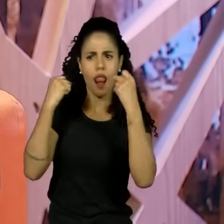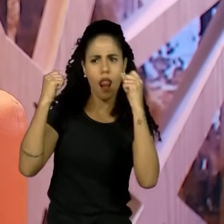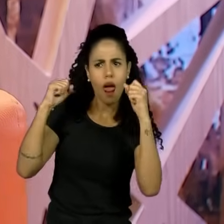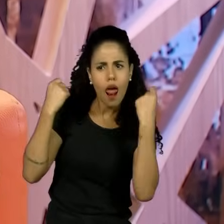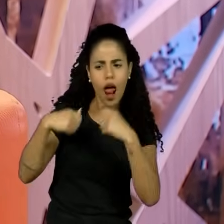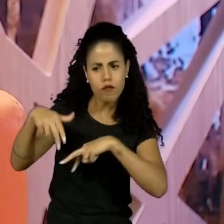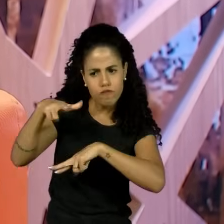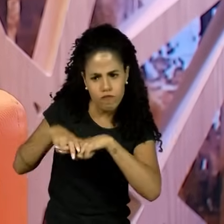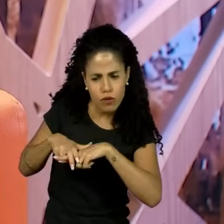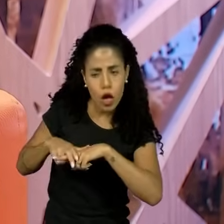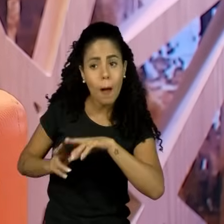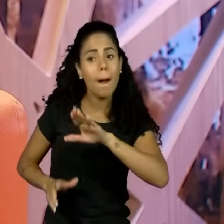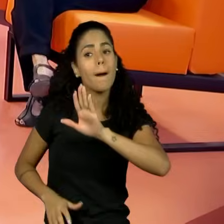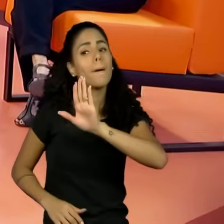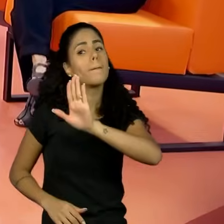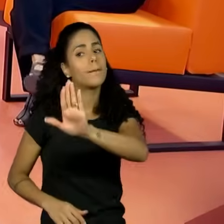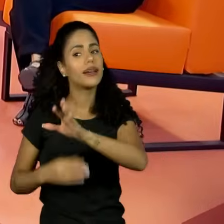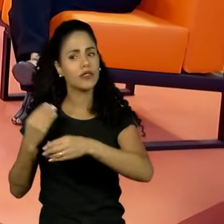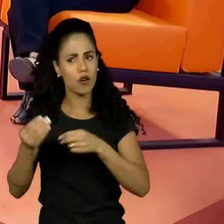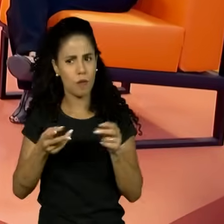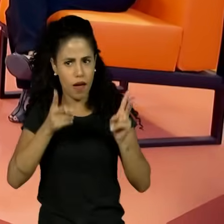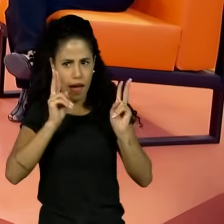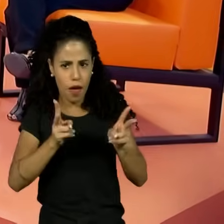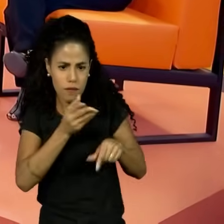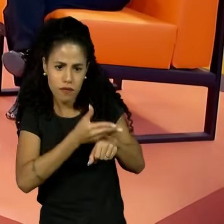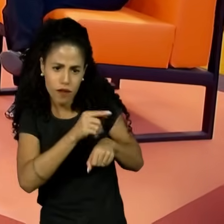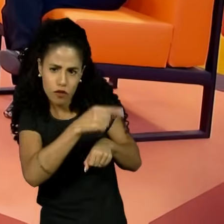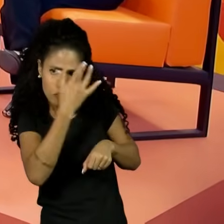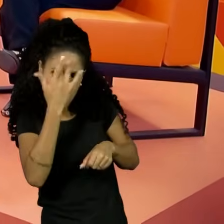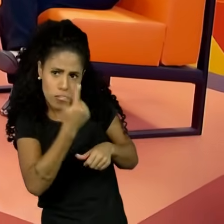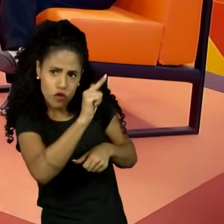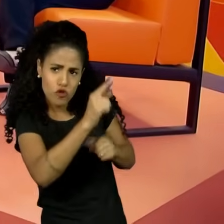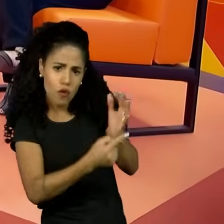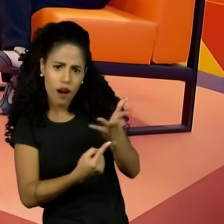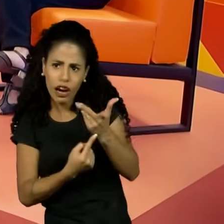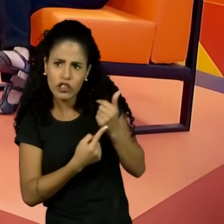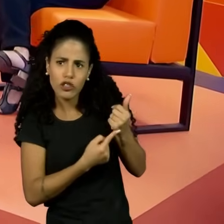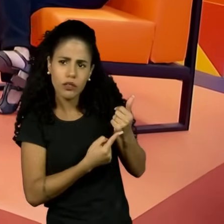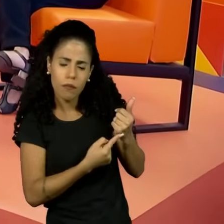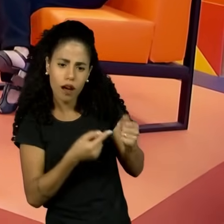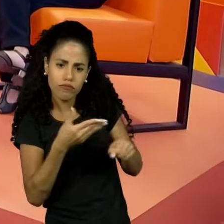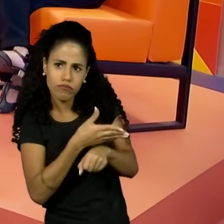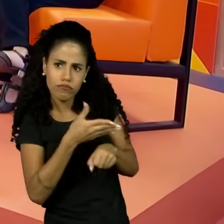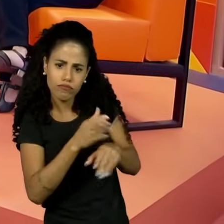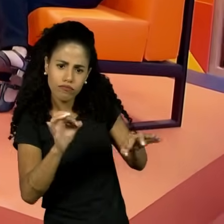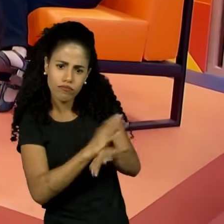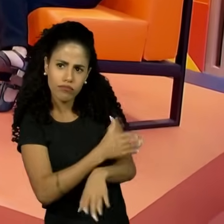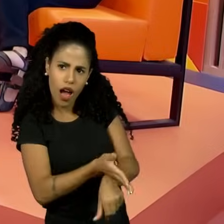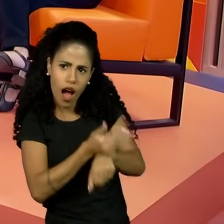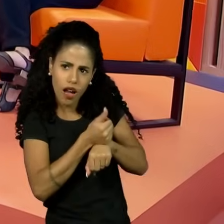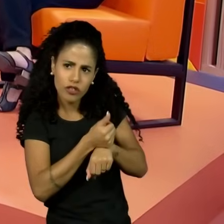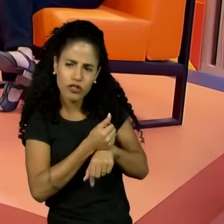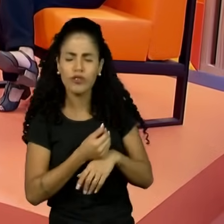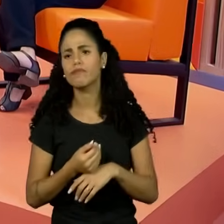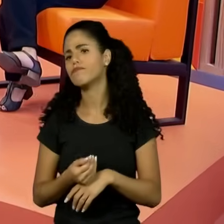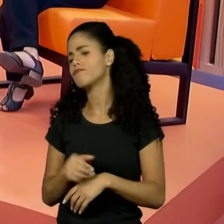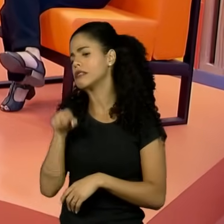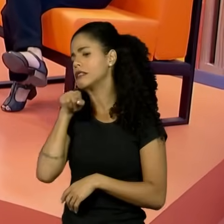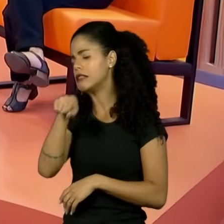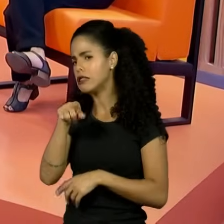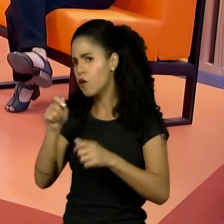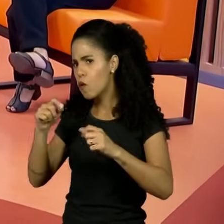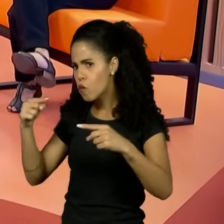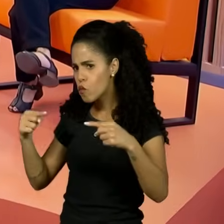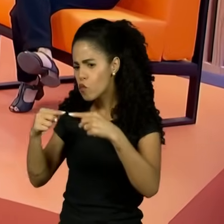muitas horas, mas isso pode ser considerado um mesmo treino que um artista faz para se preparar para uma coisa. Então, será que talvez o jogo não pudesse estar dentro